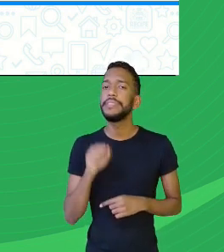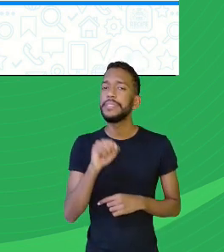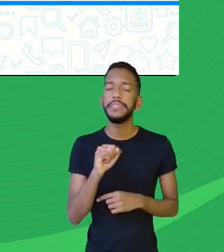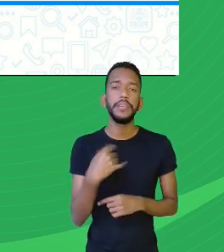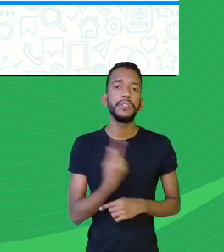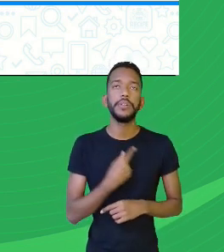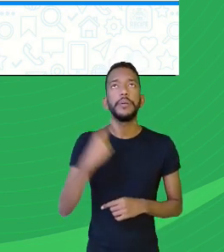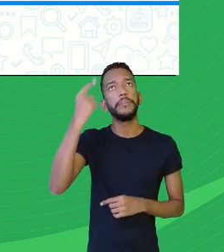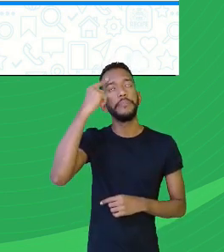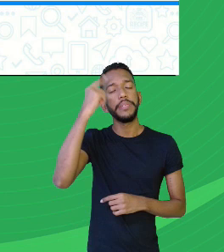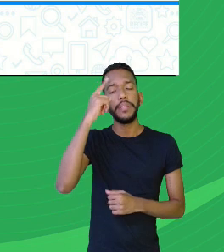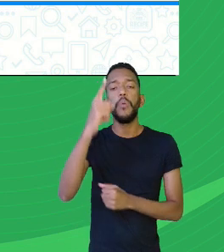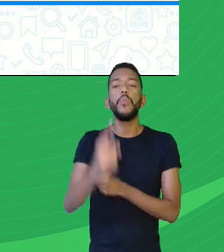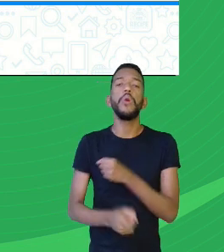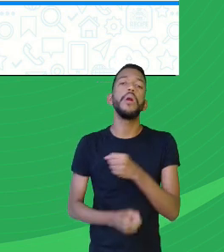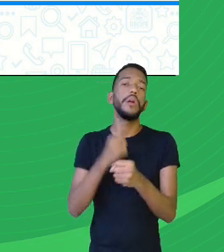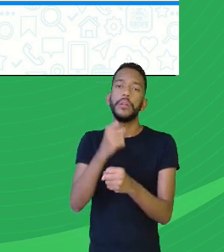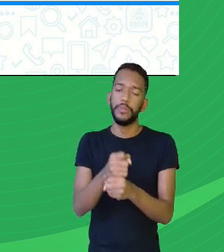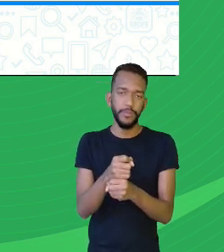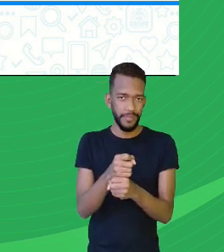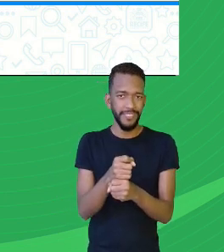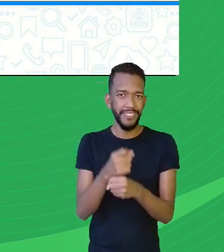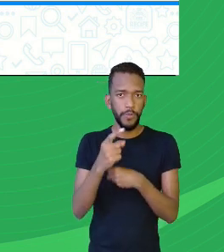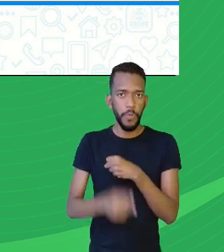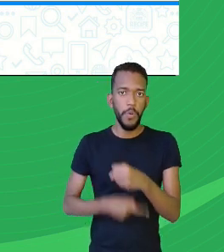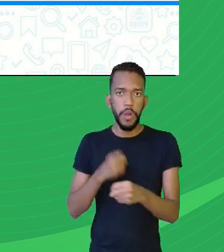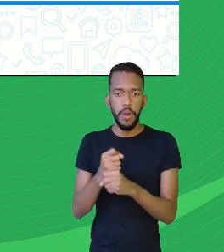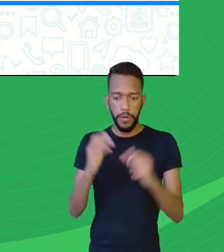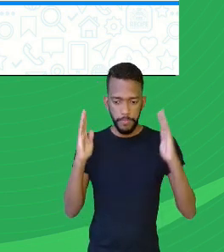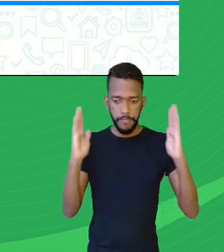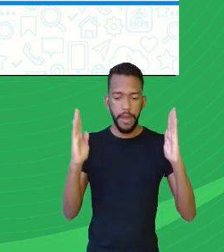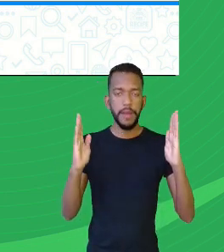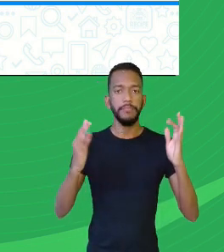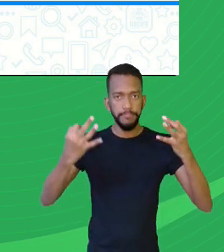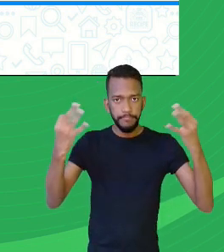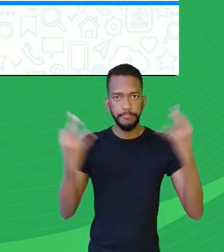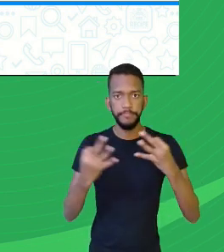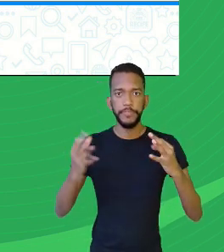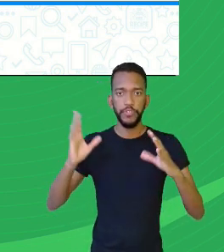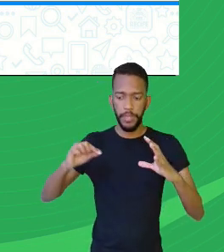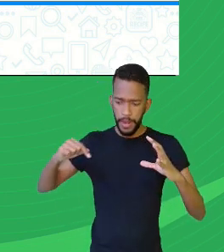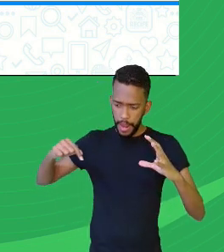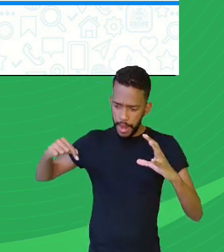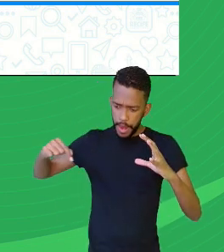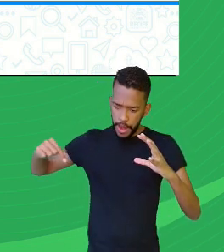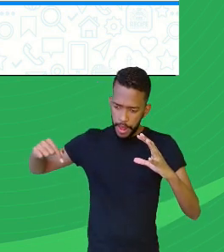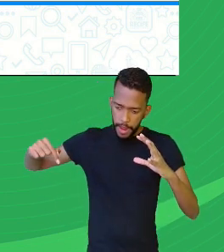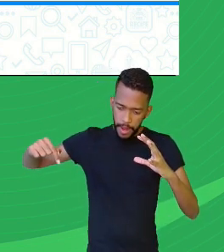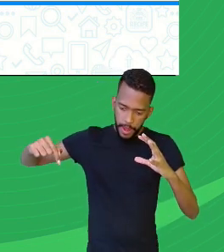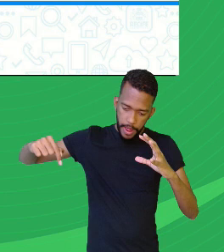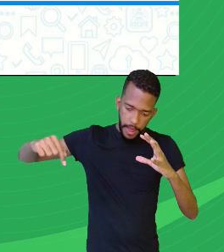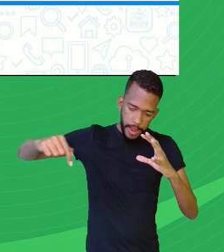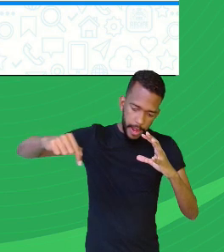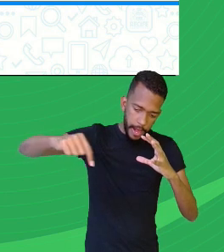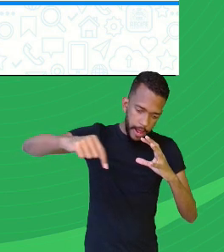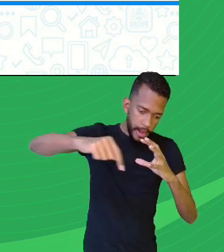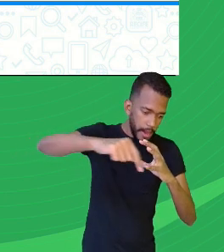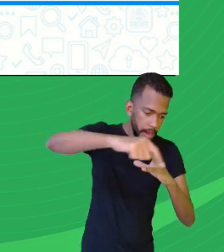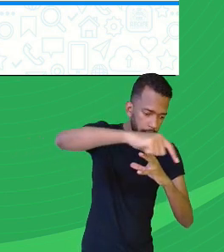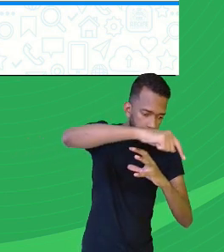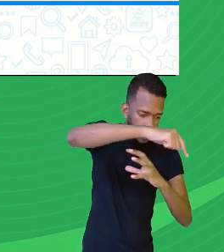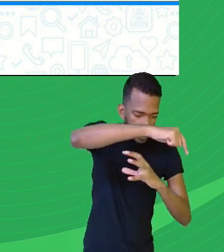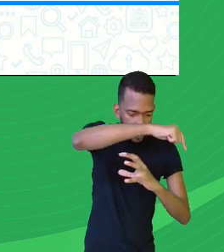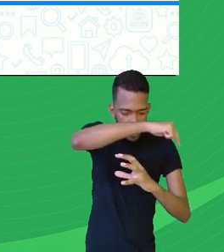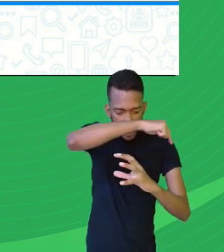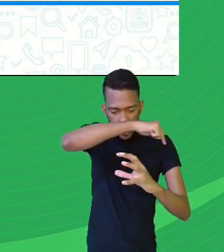gente pensar em um ano é justamente o tempo que essa Terra demora para dar uma volta. Só